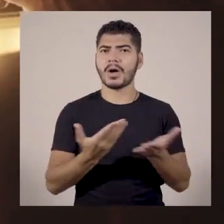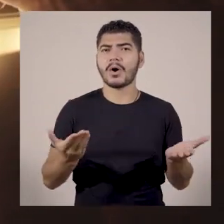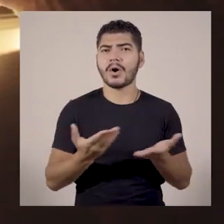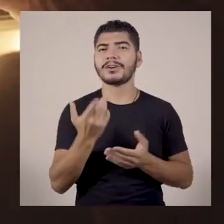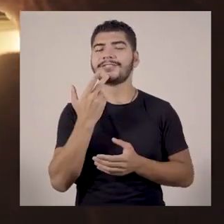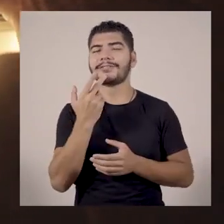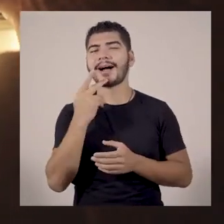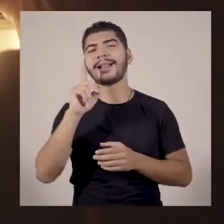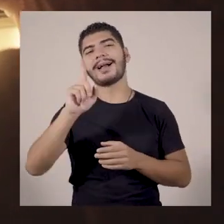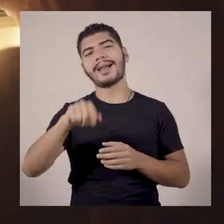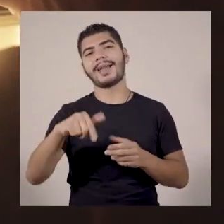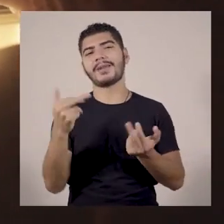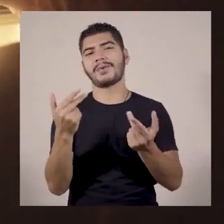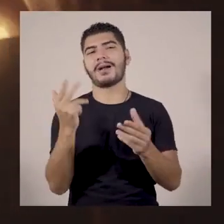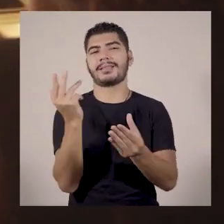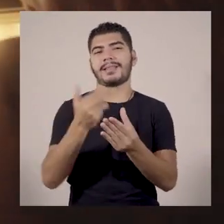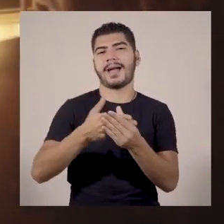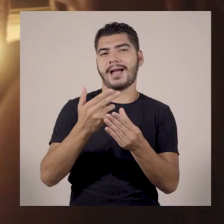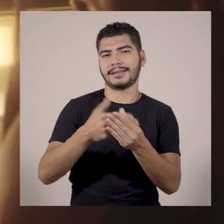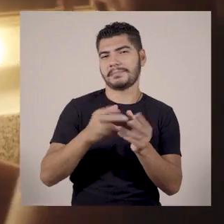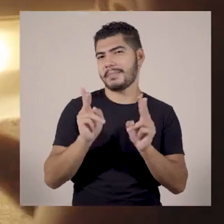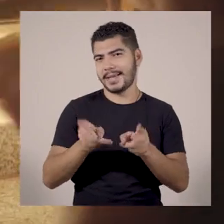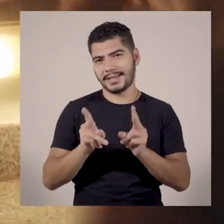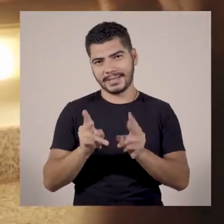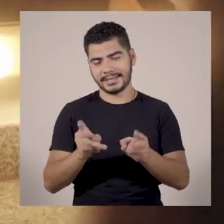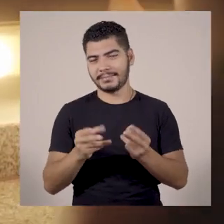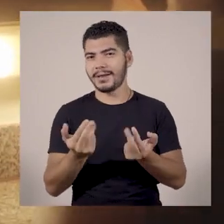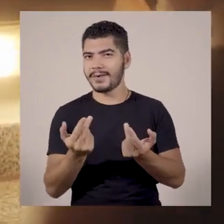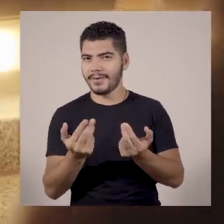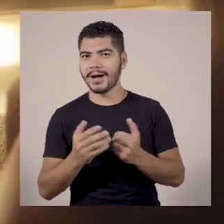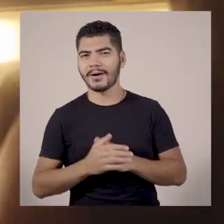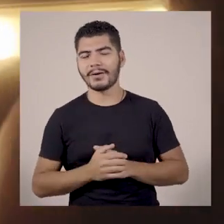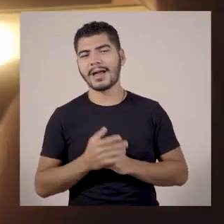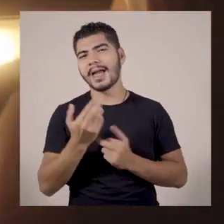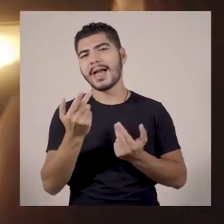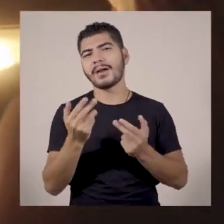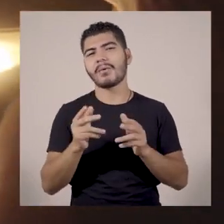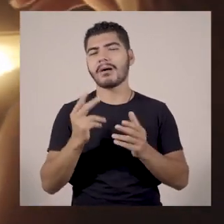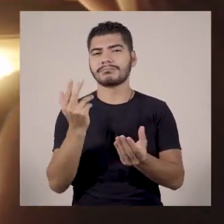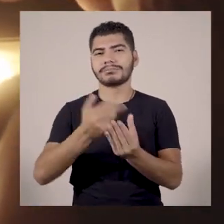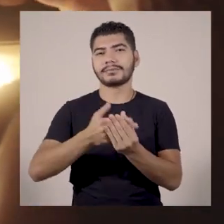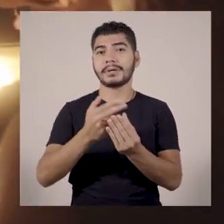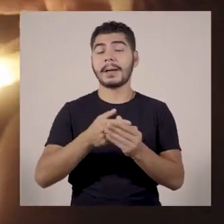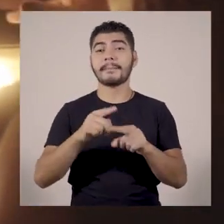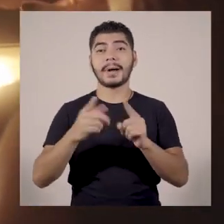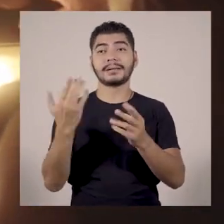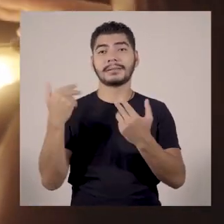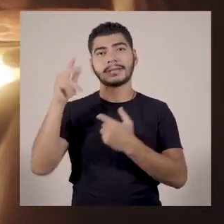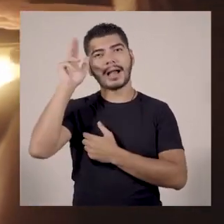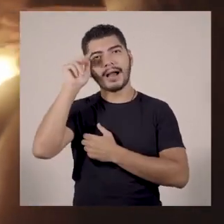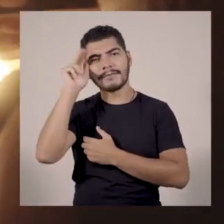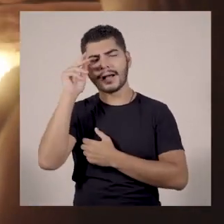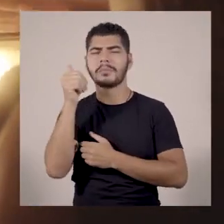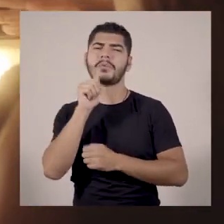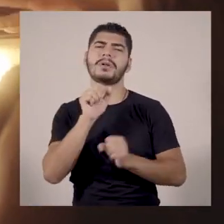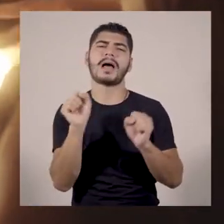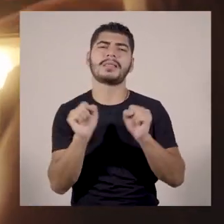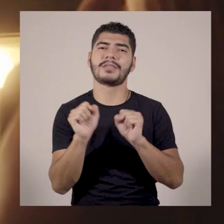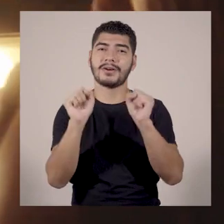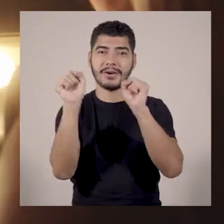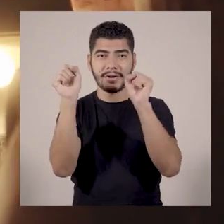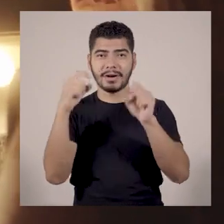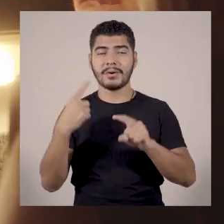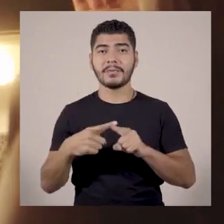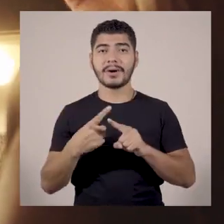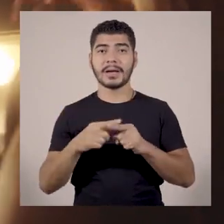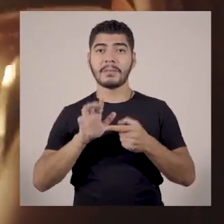hoje pra falar de táxi, você acredita? Nossa! Era tipo uma carro carruagem, puxada por cavalos, tal, e que as mulheres adoravam, que era